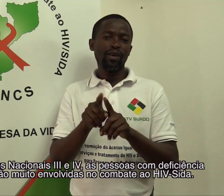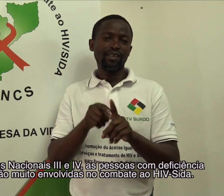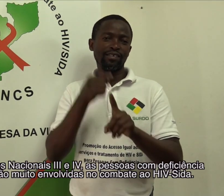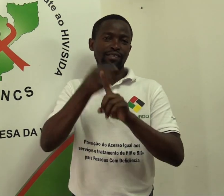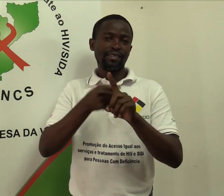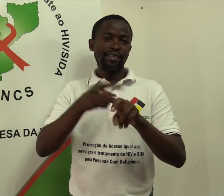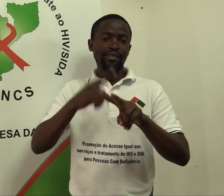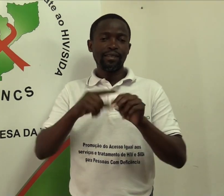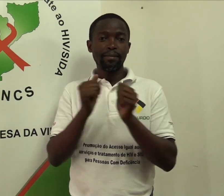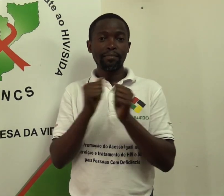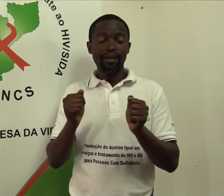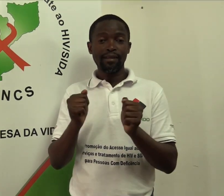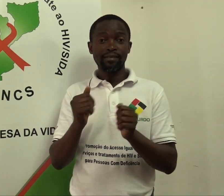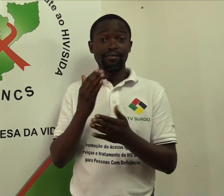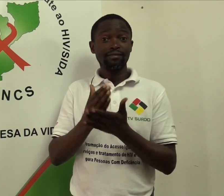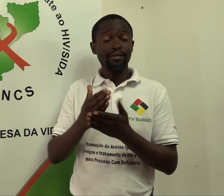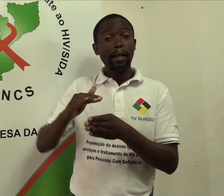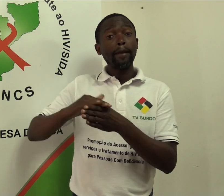HIV-Sida.